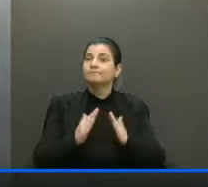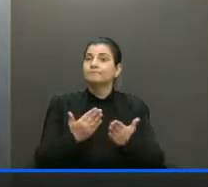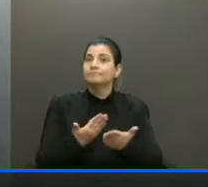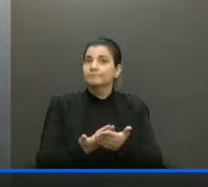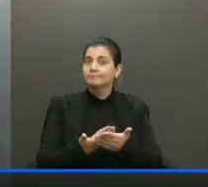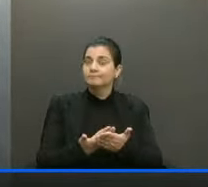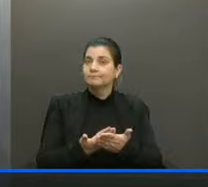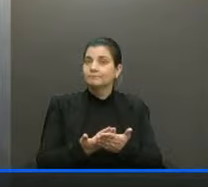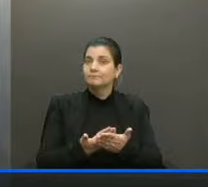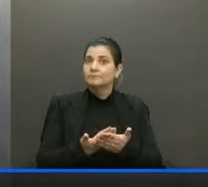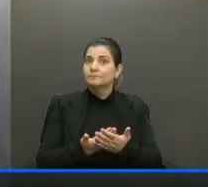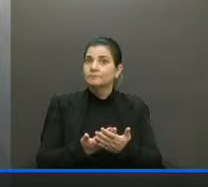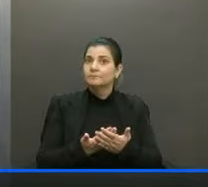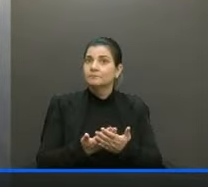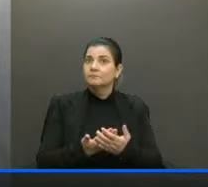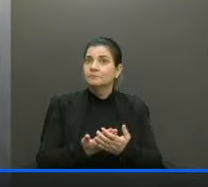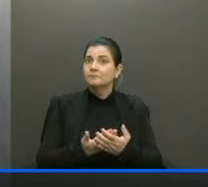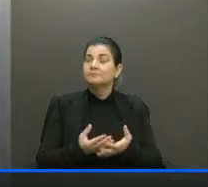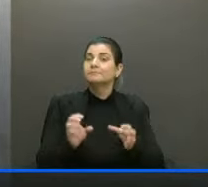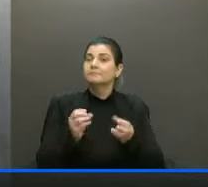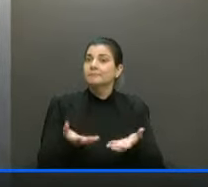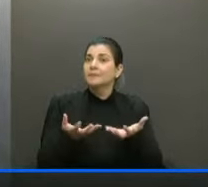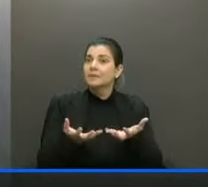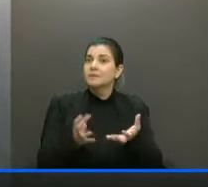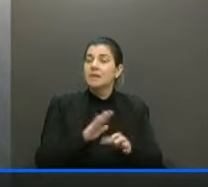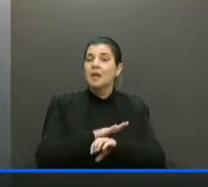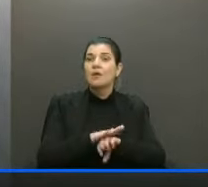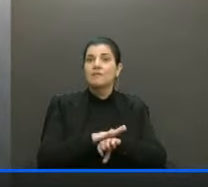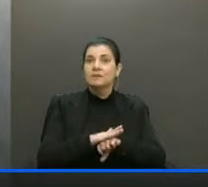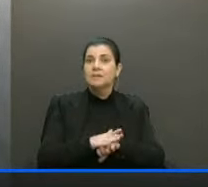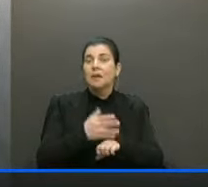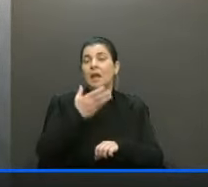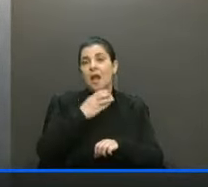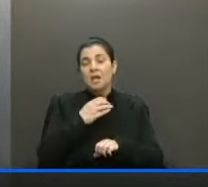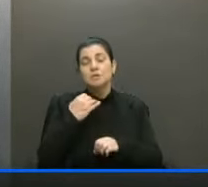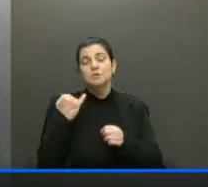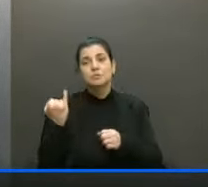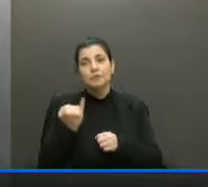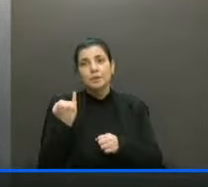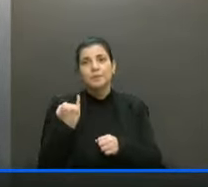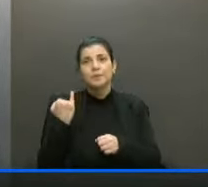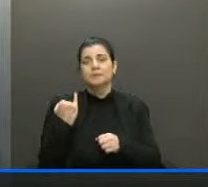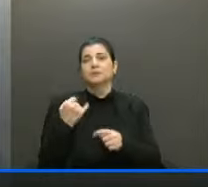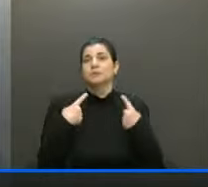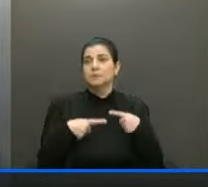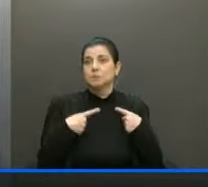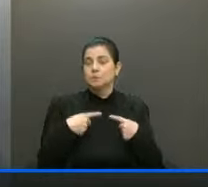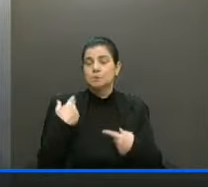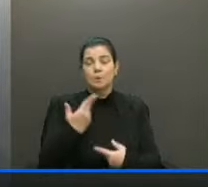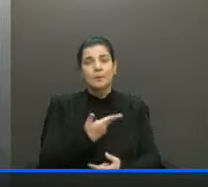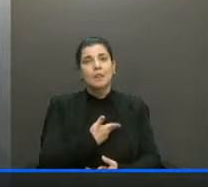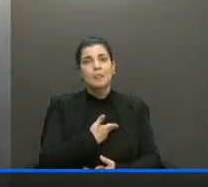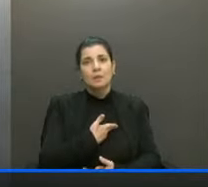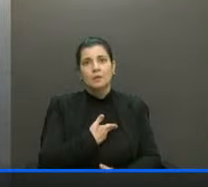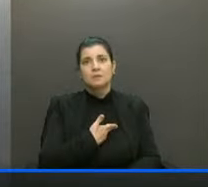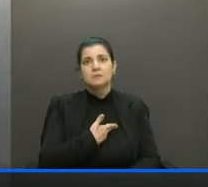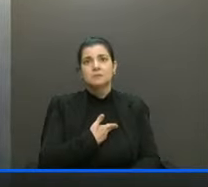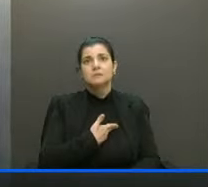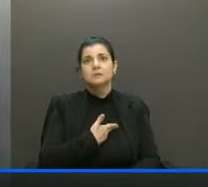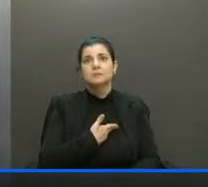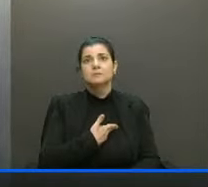escolas, de quem, né, quiser conversar. Eu acho que esse foi um espaço importantíssimo para todos nós, para todas as instâncias,